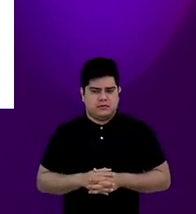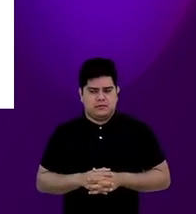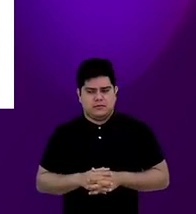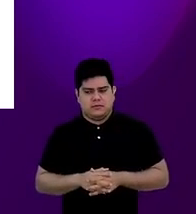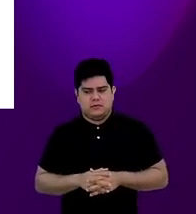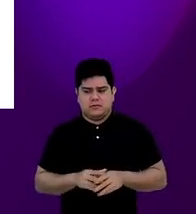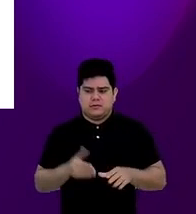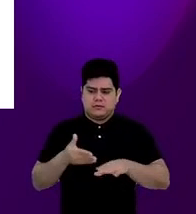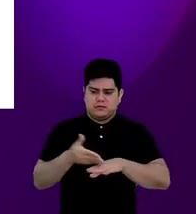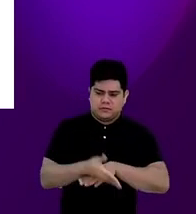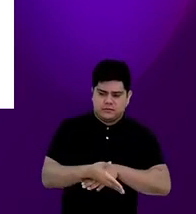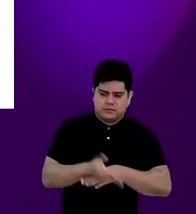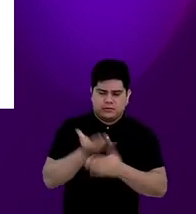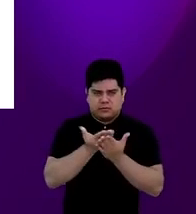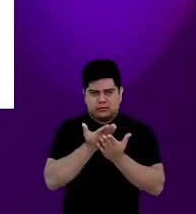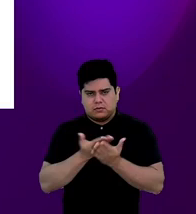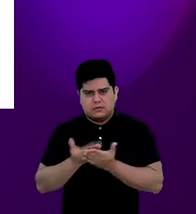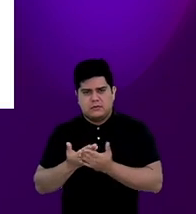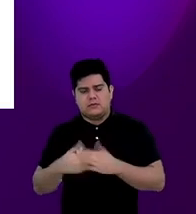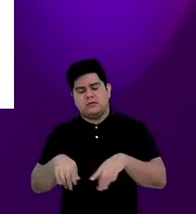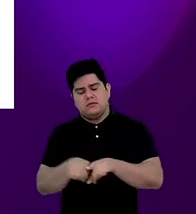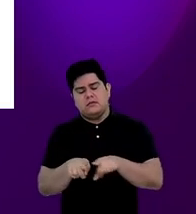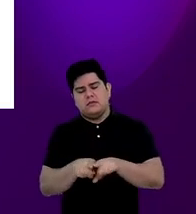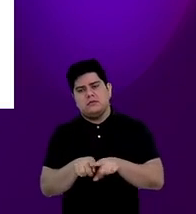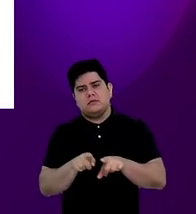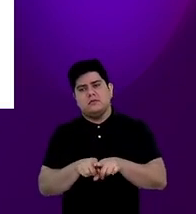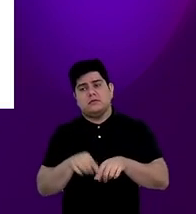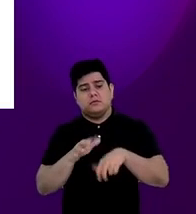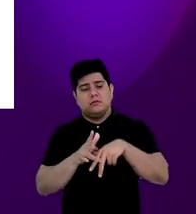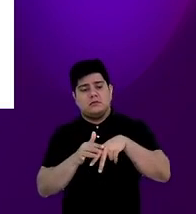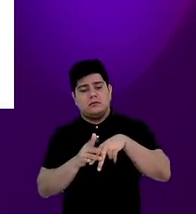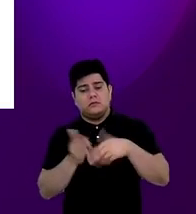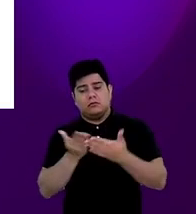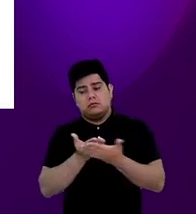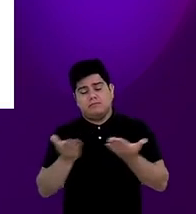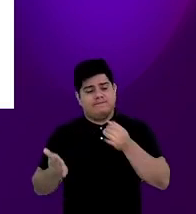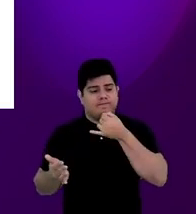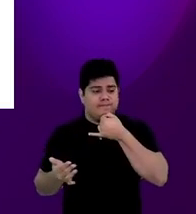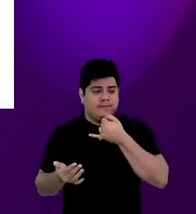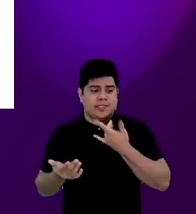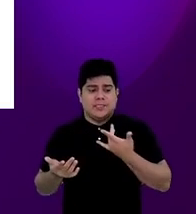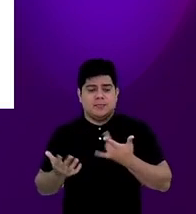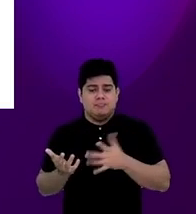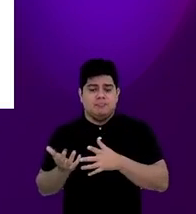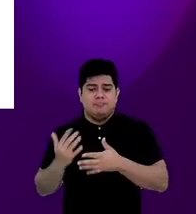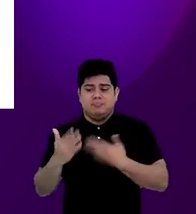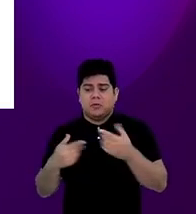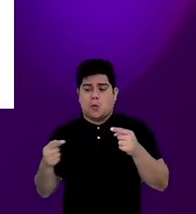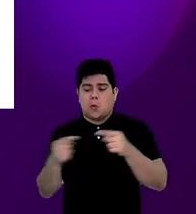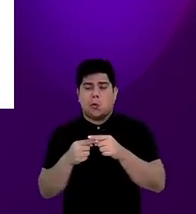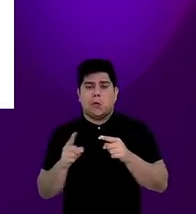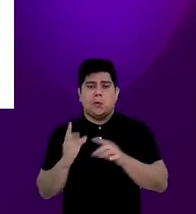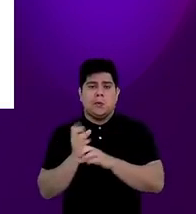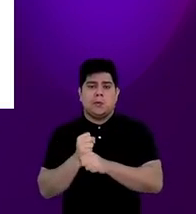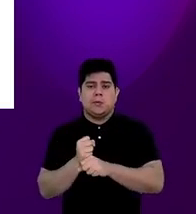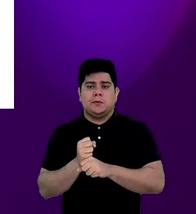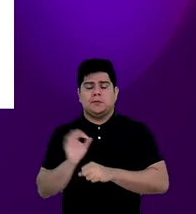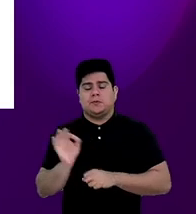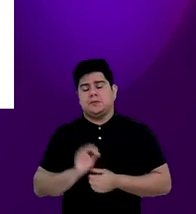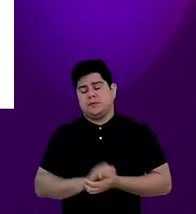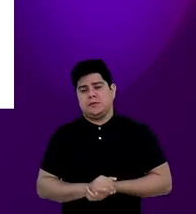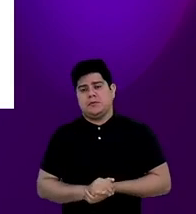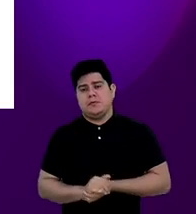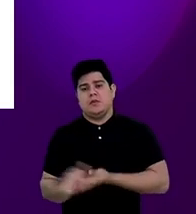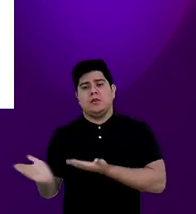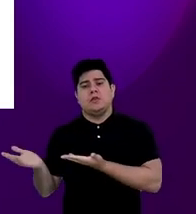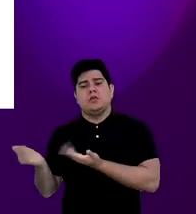entrada no estudo e a leucoferese, e esses pacientes acabam, infelizmente, não sendo contados no denominador. População mais